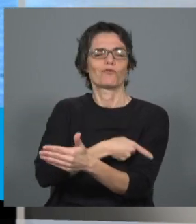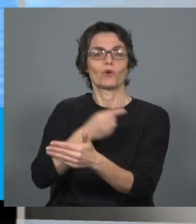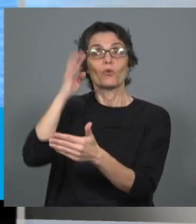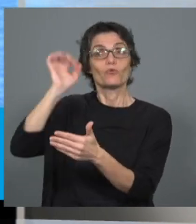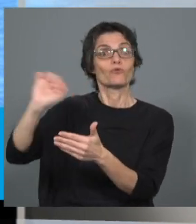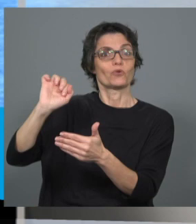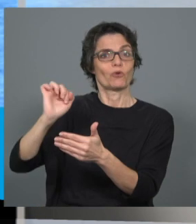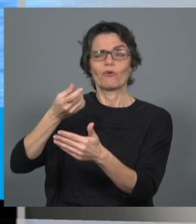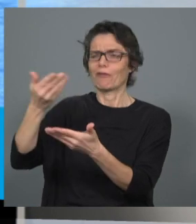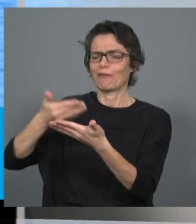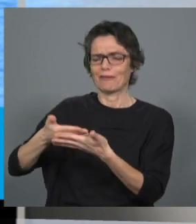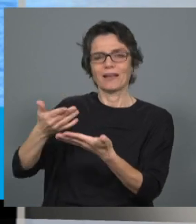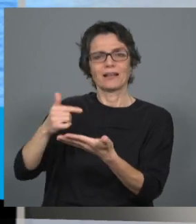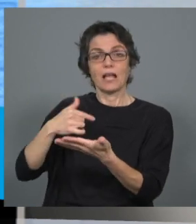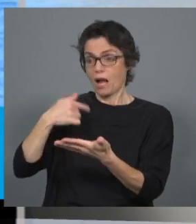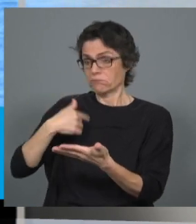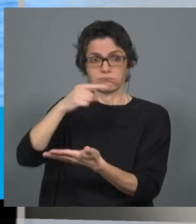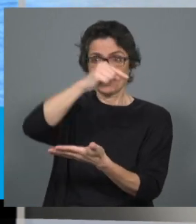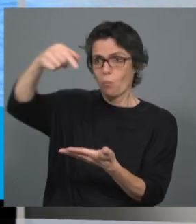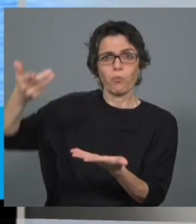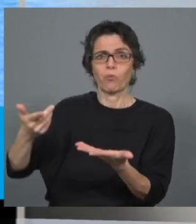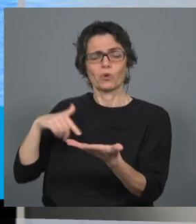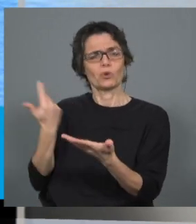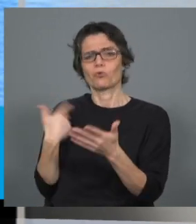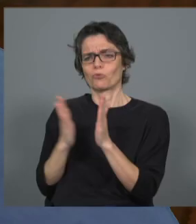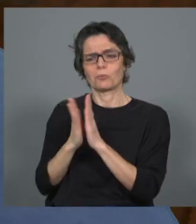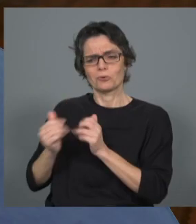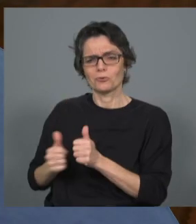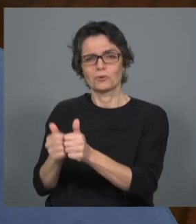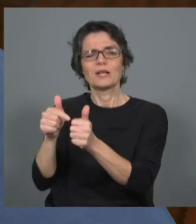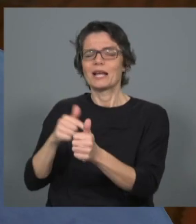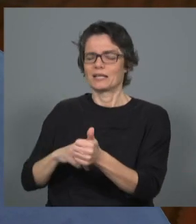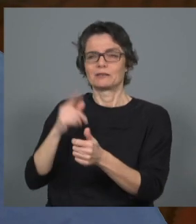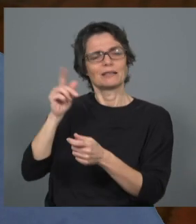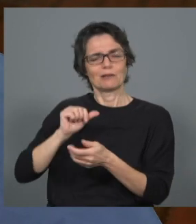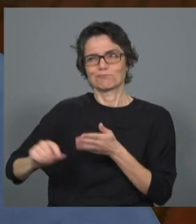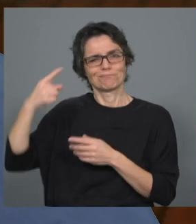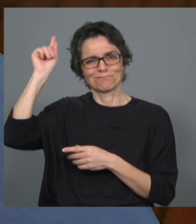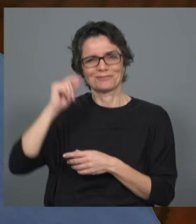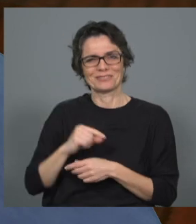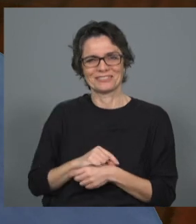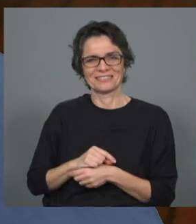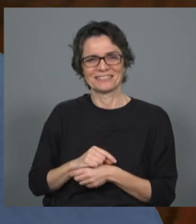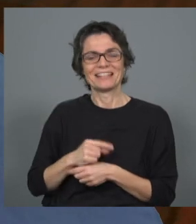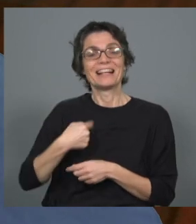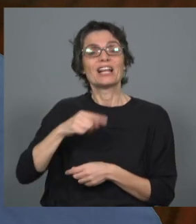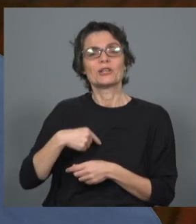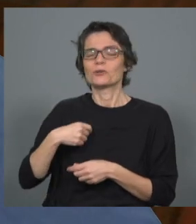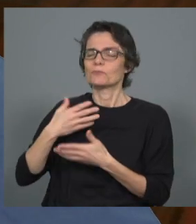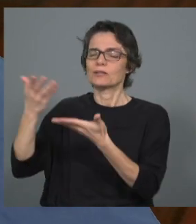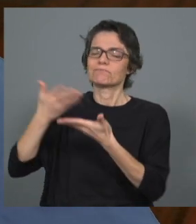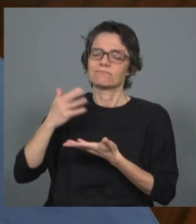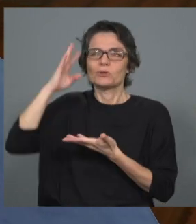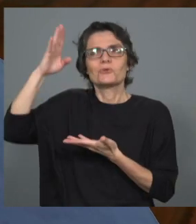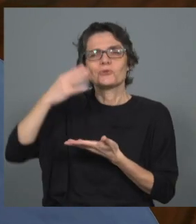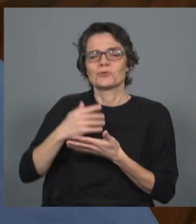propor, a mim, a si, à irmã Sofia e a toda a gente que nos acompanha lá em casa, Ele não desiste. Assim saibamos nós também acolher o sonho que Ele